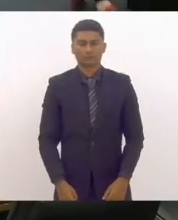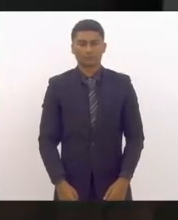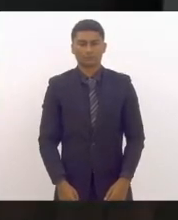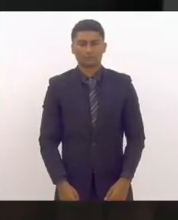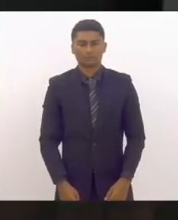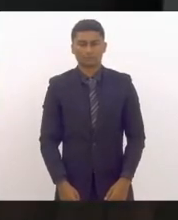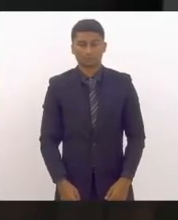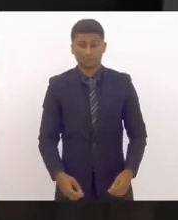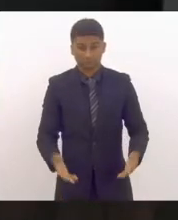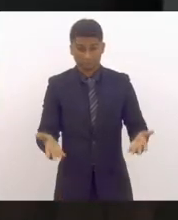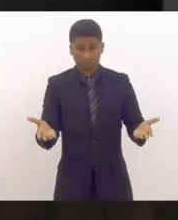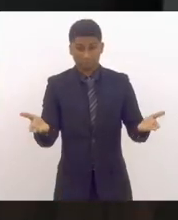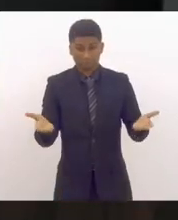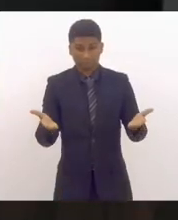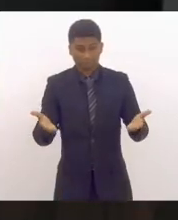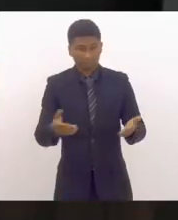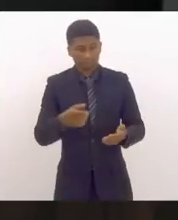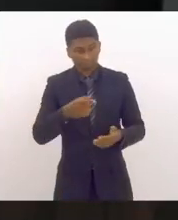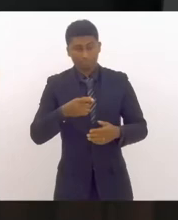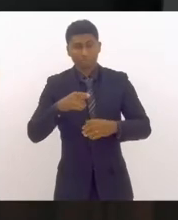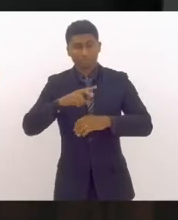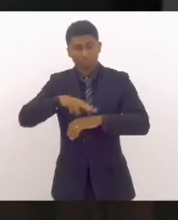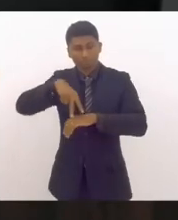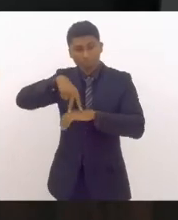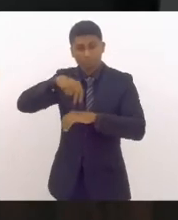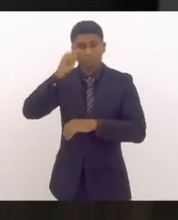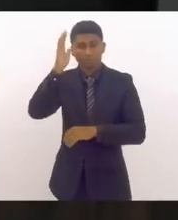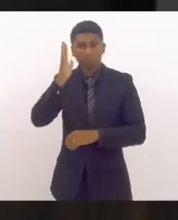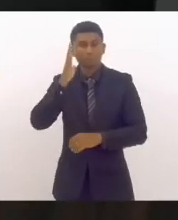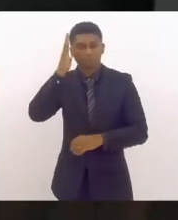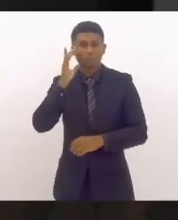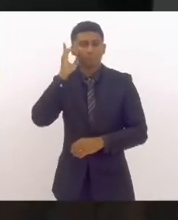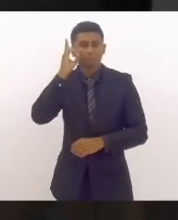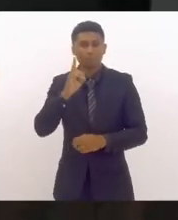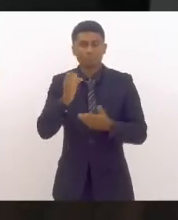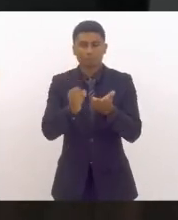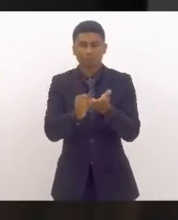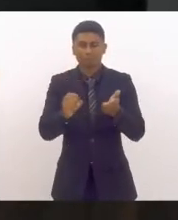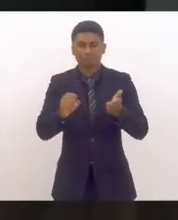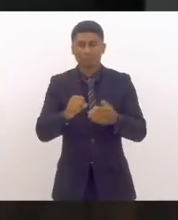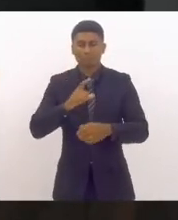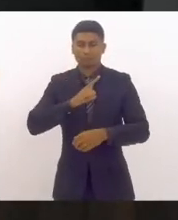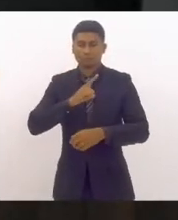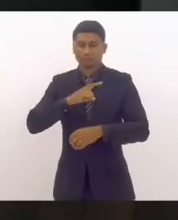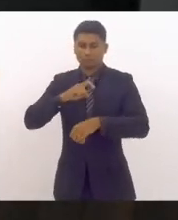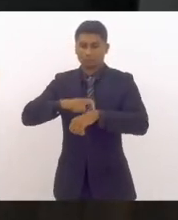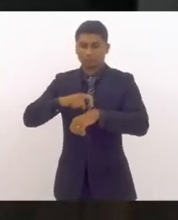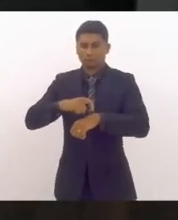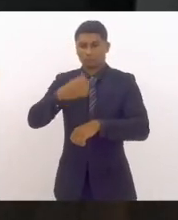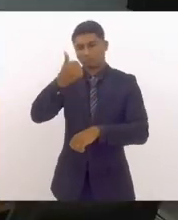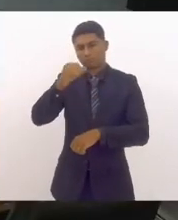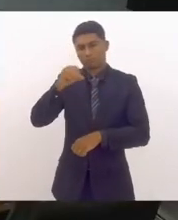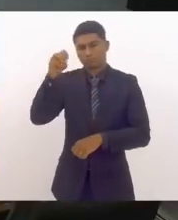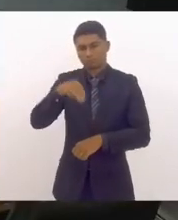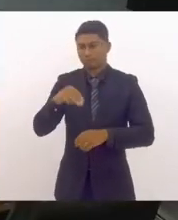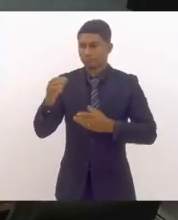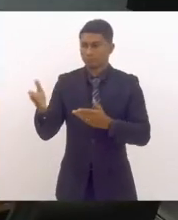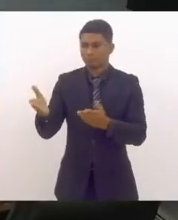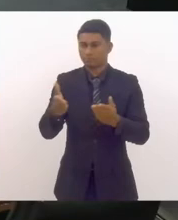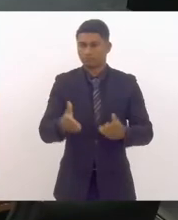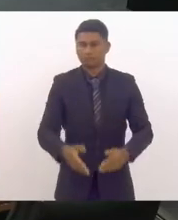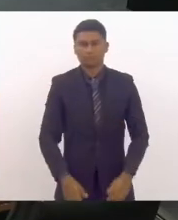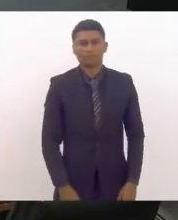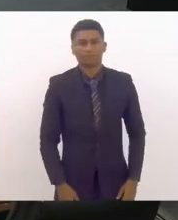e tem a palavra agora por ordem de inscrição o Deputado Samuel Malafaia você excelência Depois de dez minutos de acordo com o tempo regimental